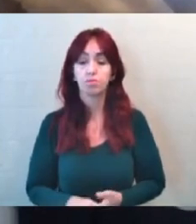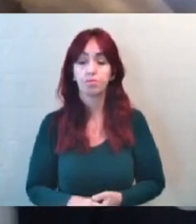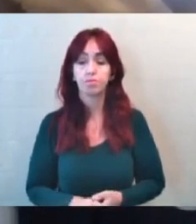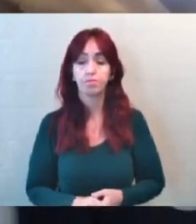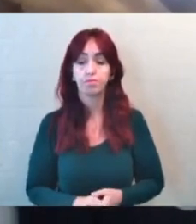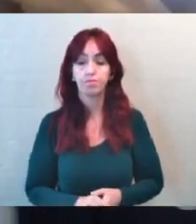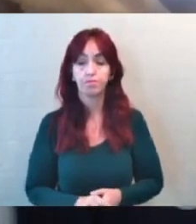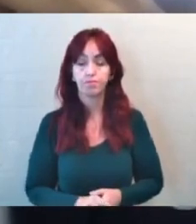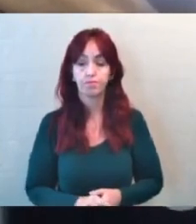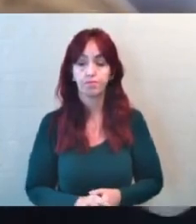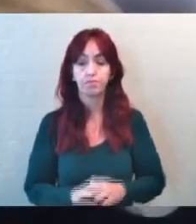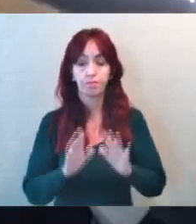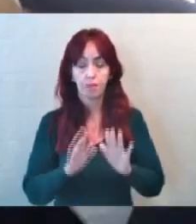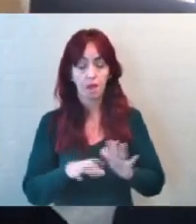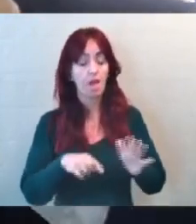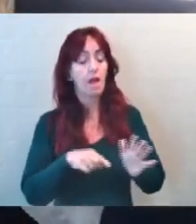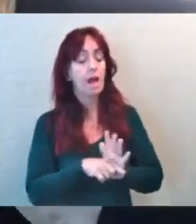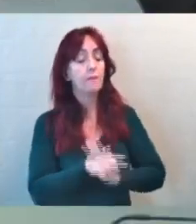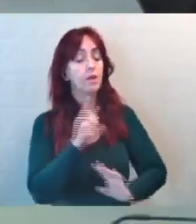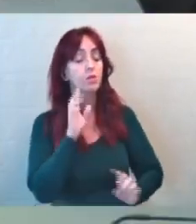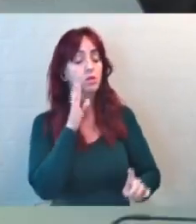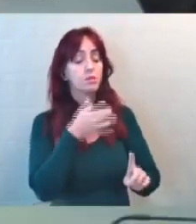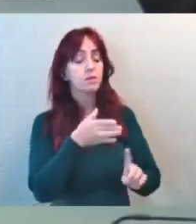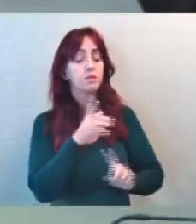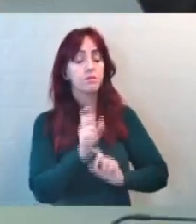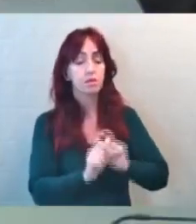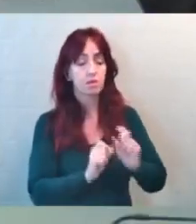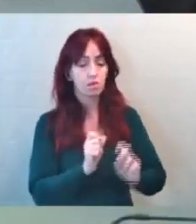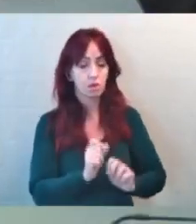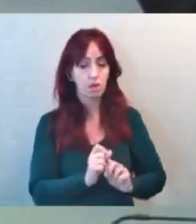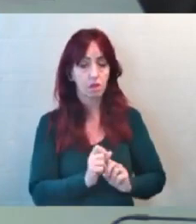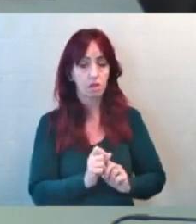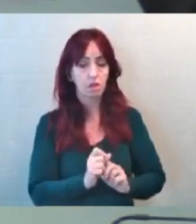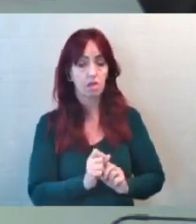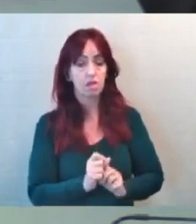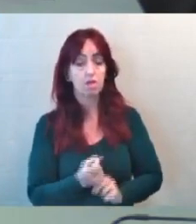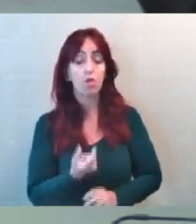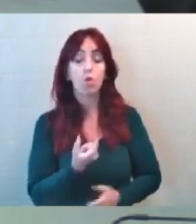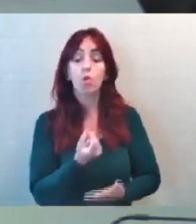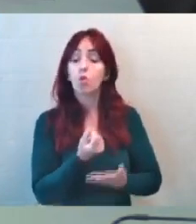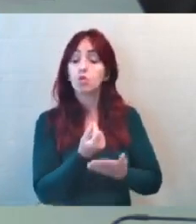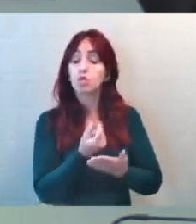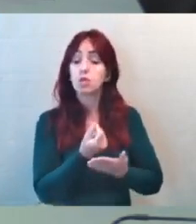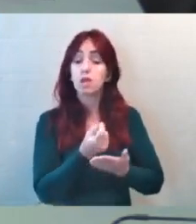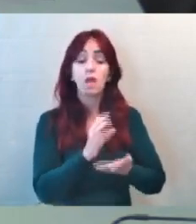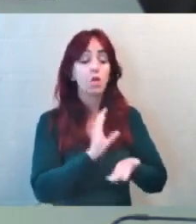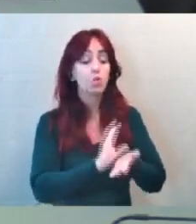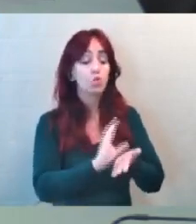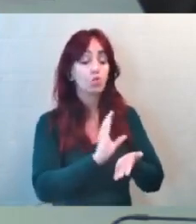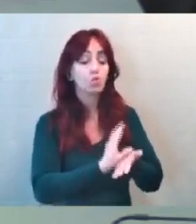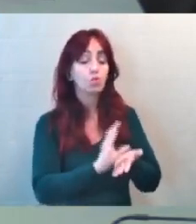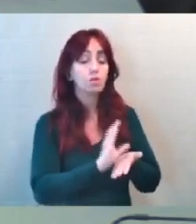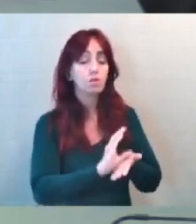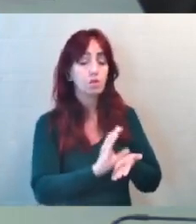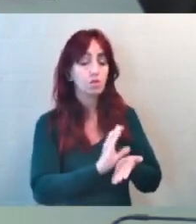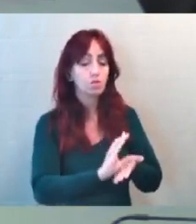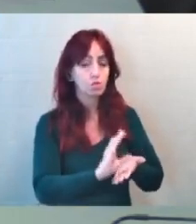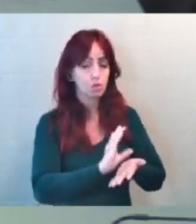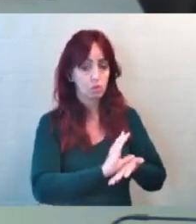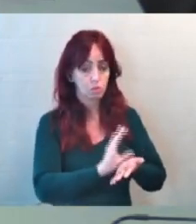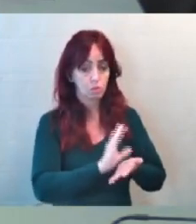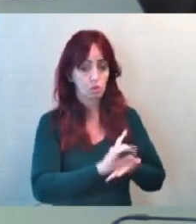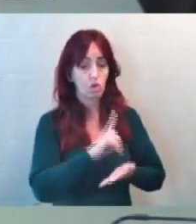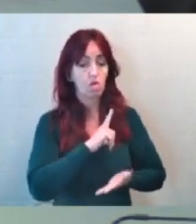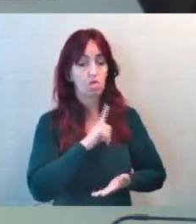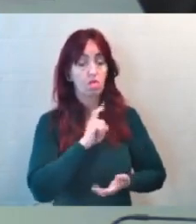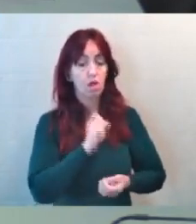A pergunta específica é sobre o dinheiro do subsídio estar custeando